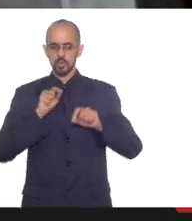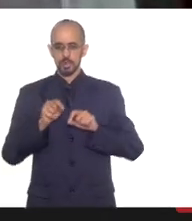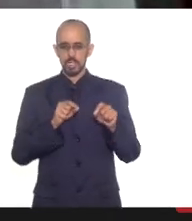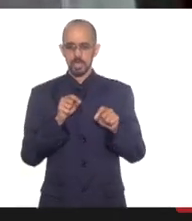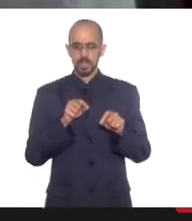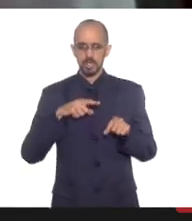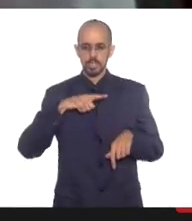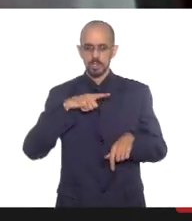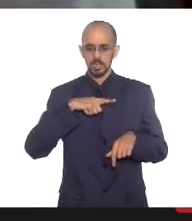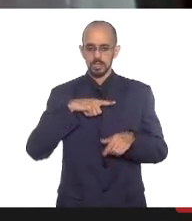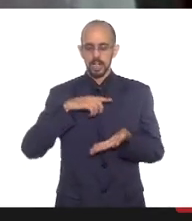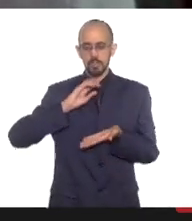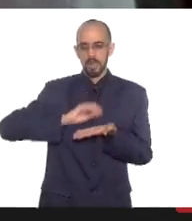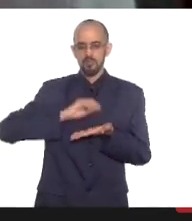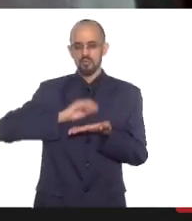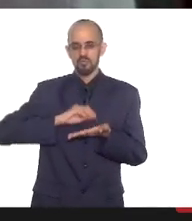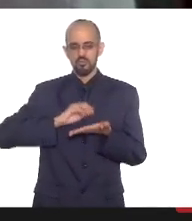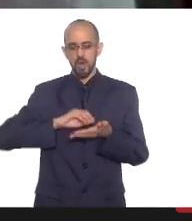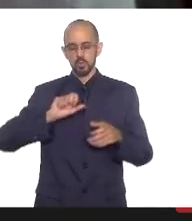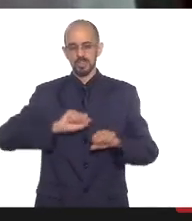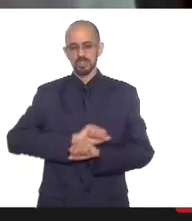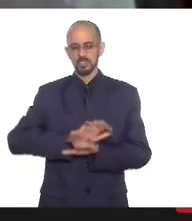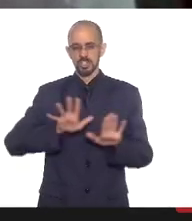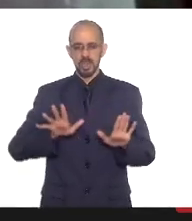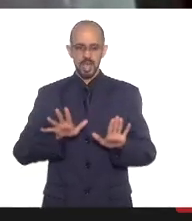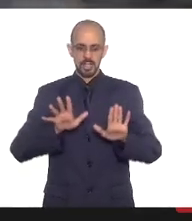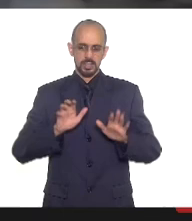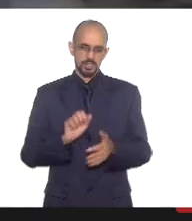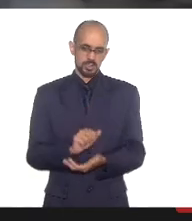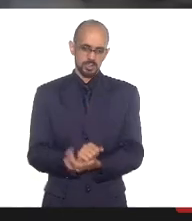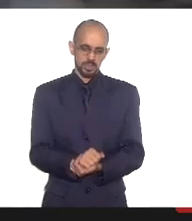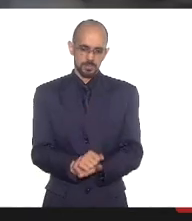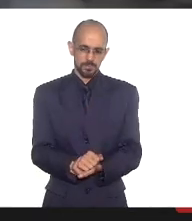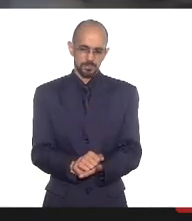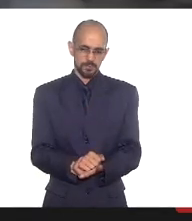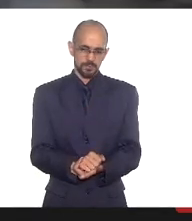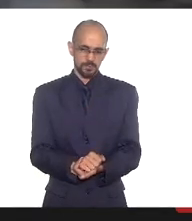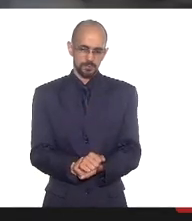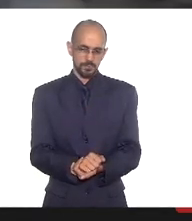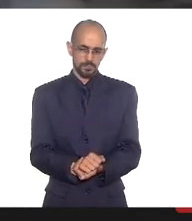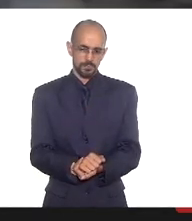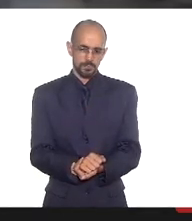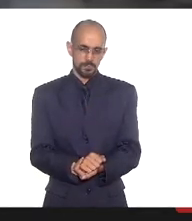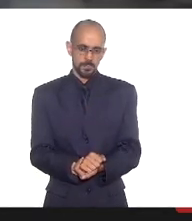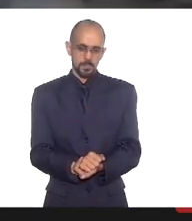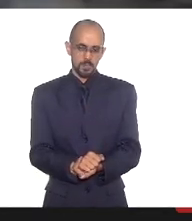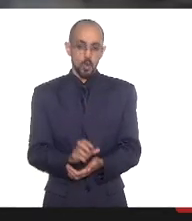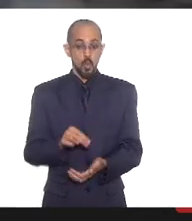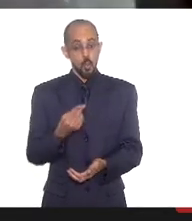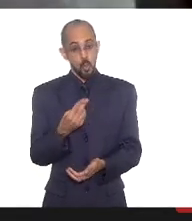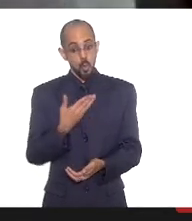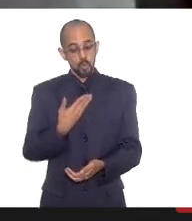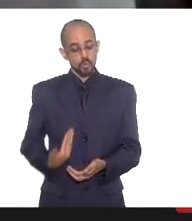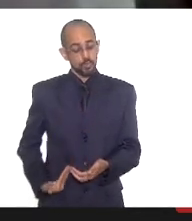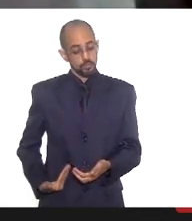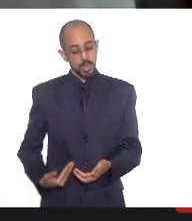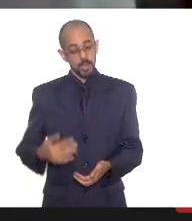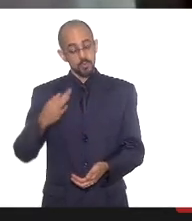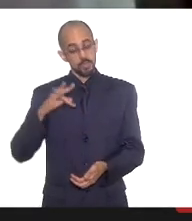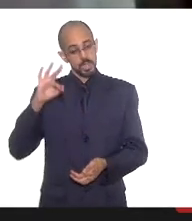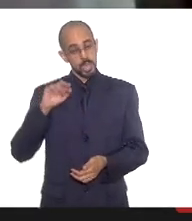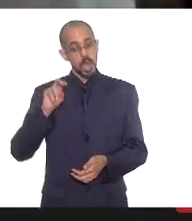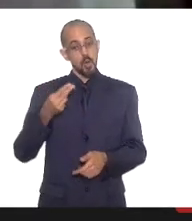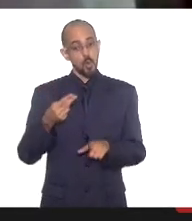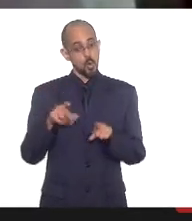uma falta de clareza o Martina Ouro Branco Federal o parte do